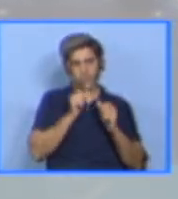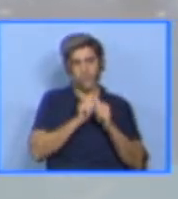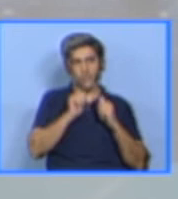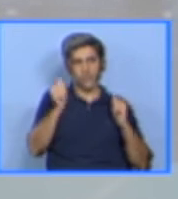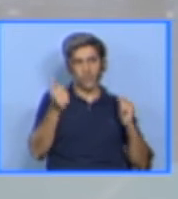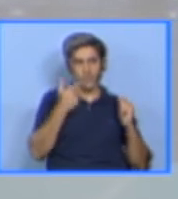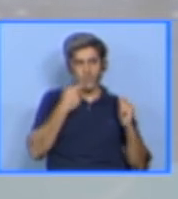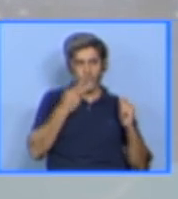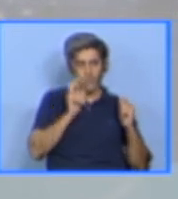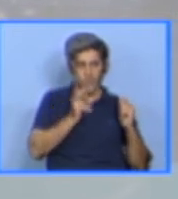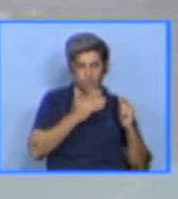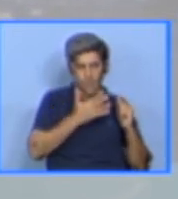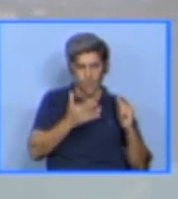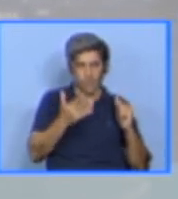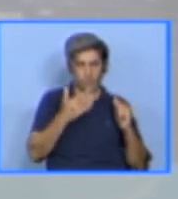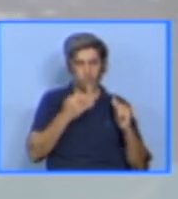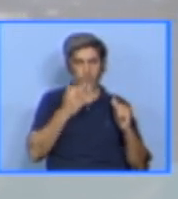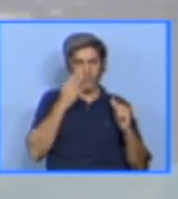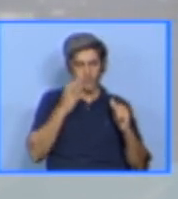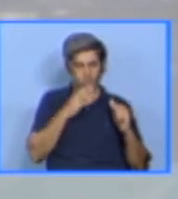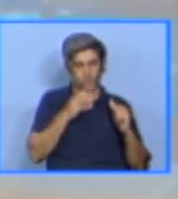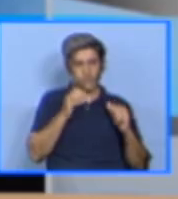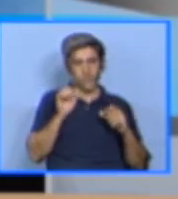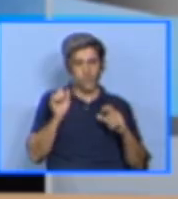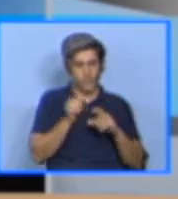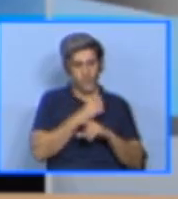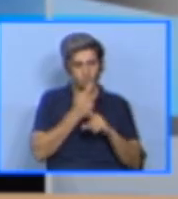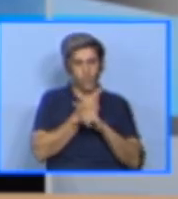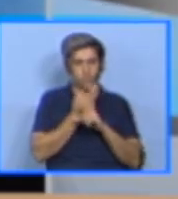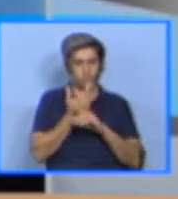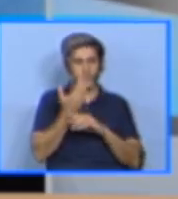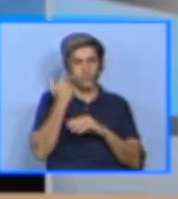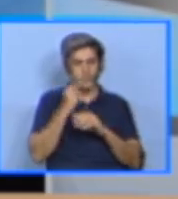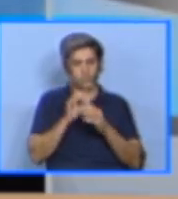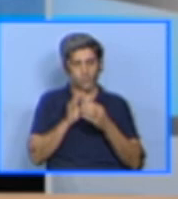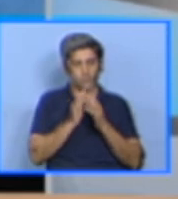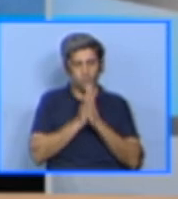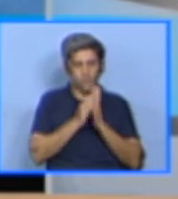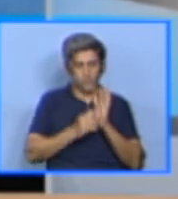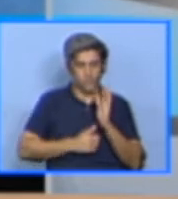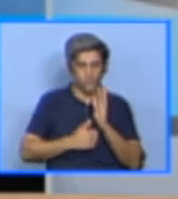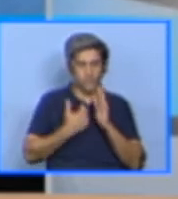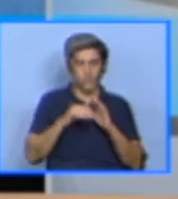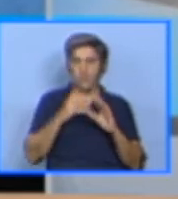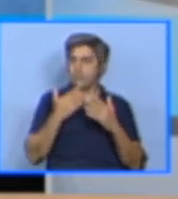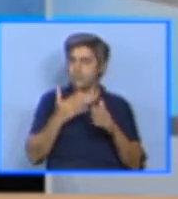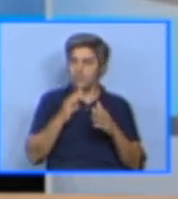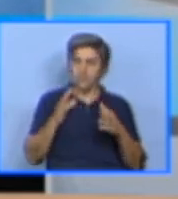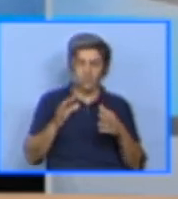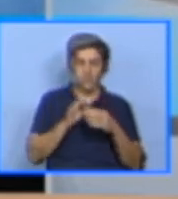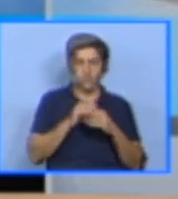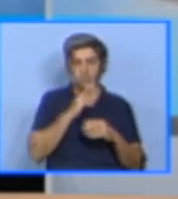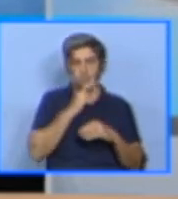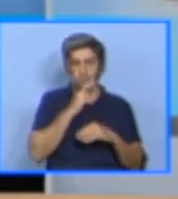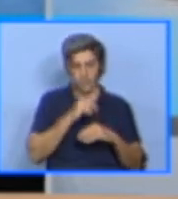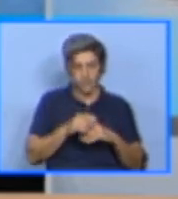afastados desta realidade da Igreja e de ter feito uma tentativa de apagar todos os sinais da religião, esta ligação a Fátima,